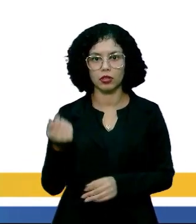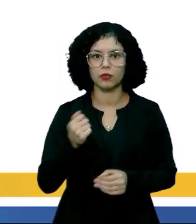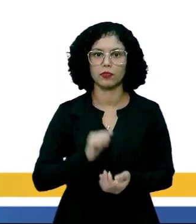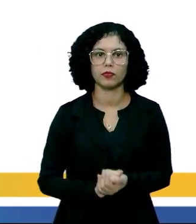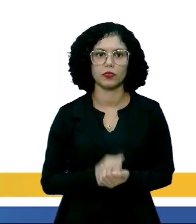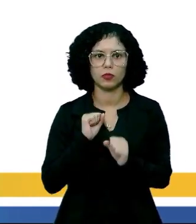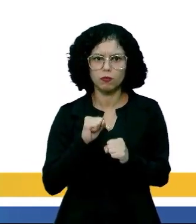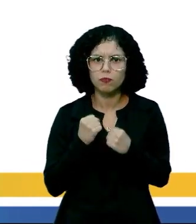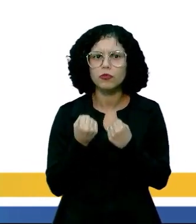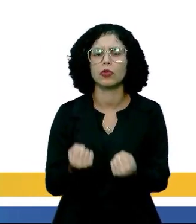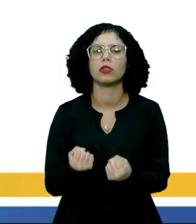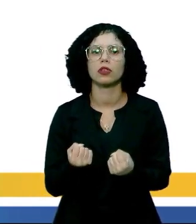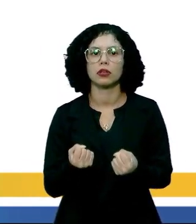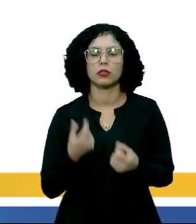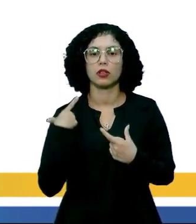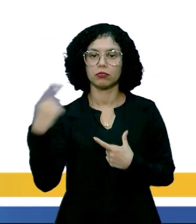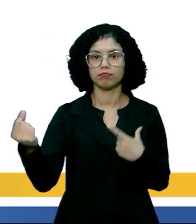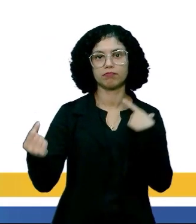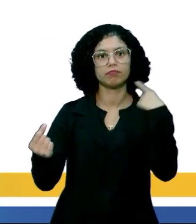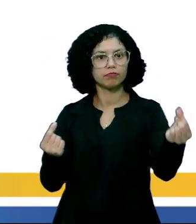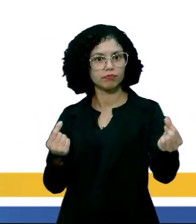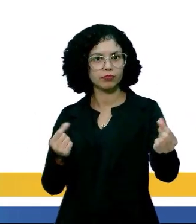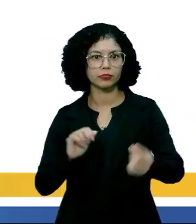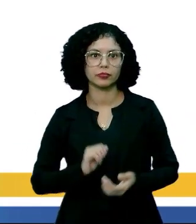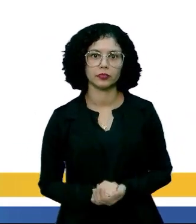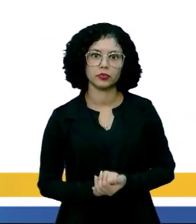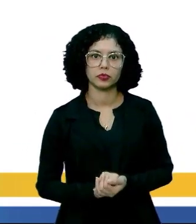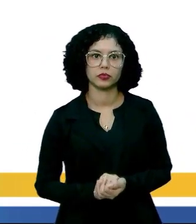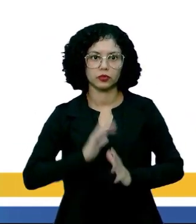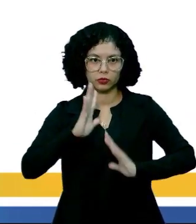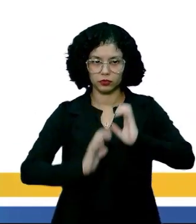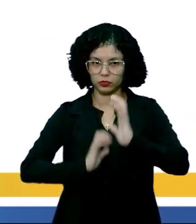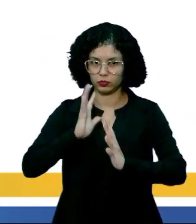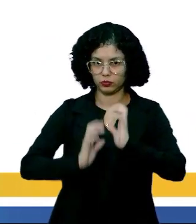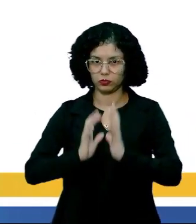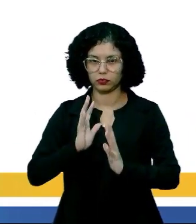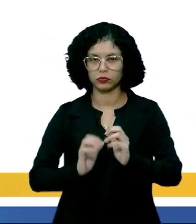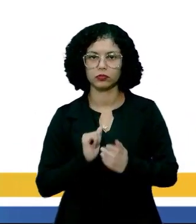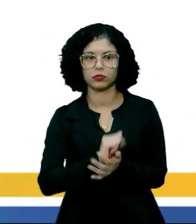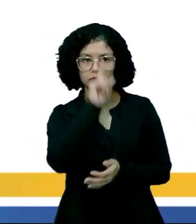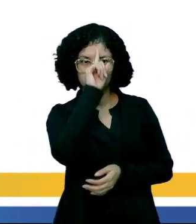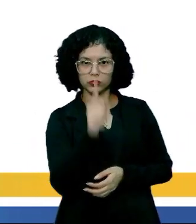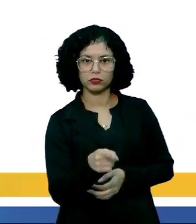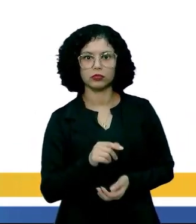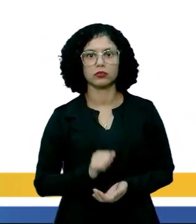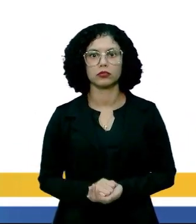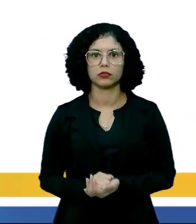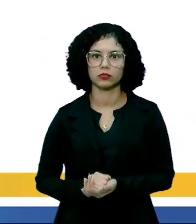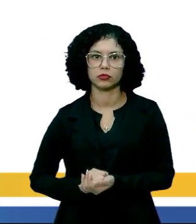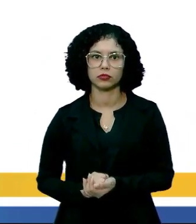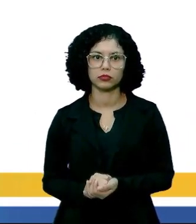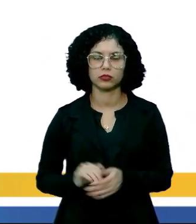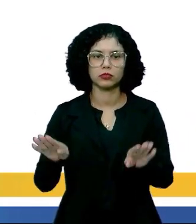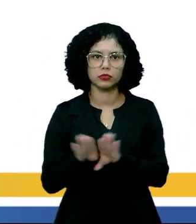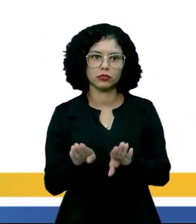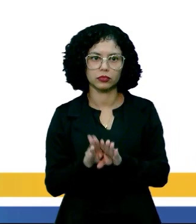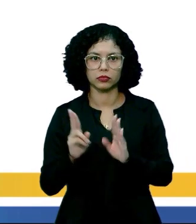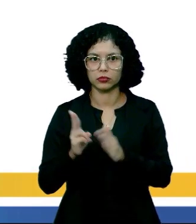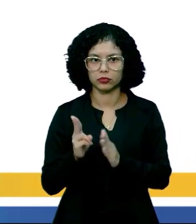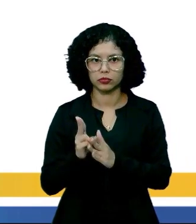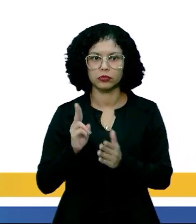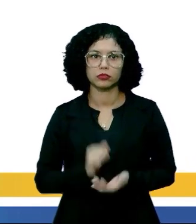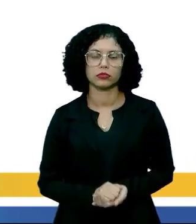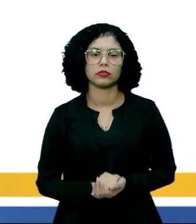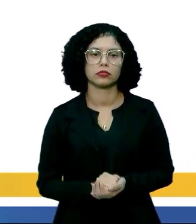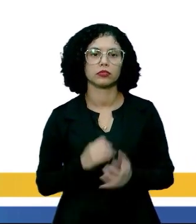africanos, resistiam por meio de fugas, né, com conflitos com seus algozes. No caso, vamos falar especificamente dos